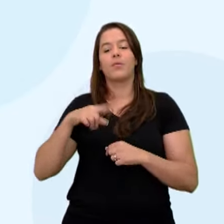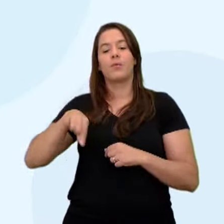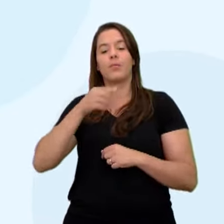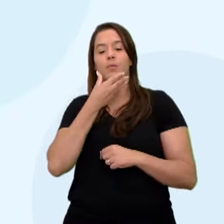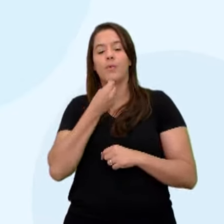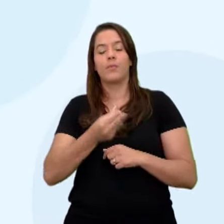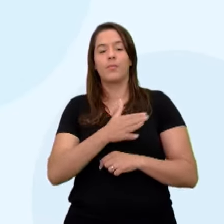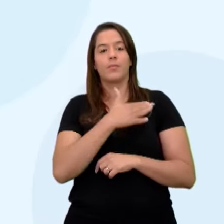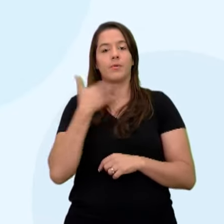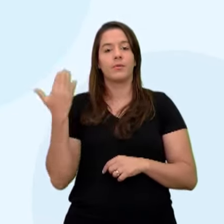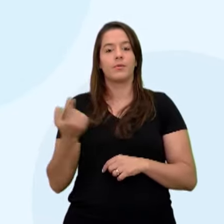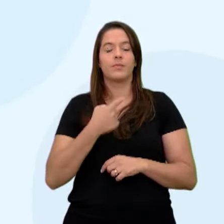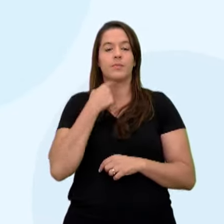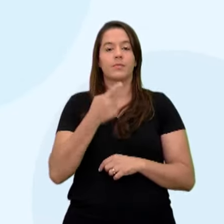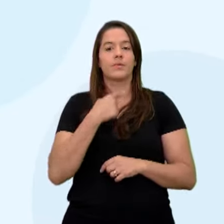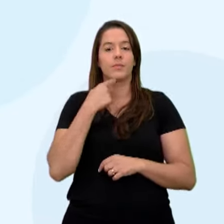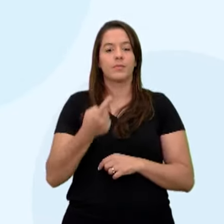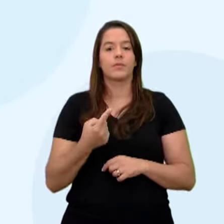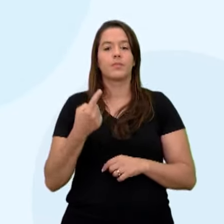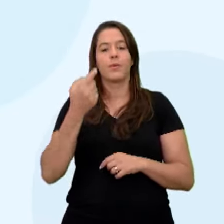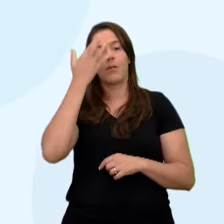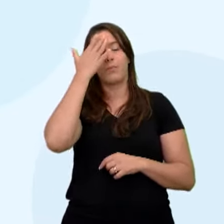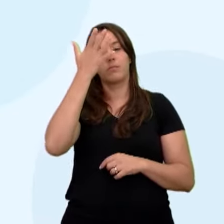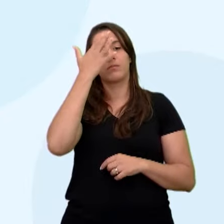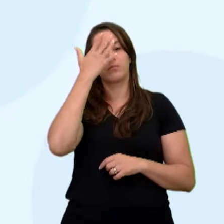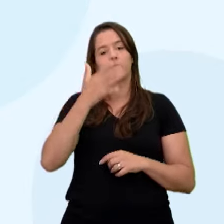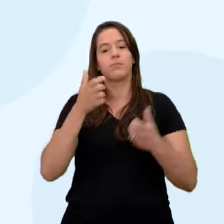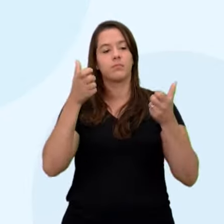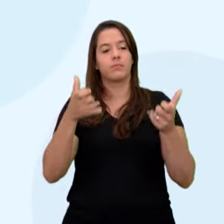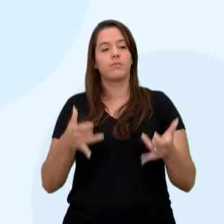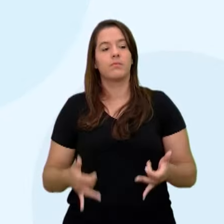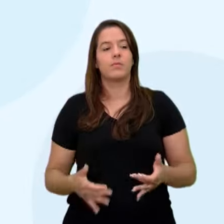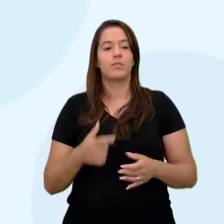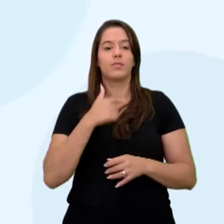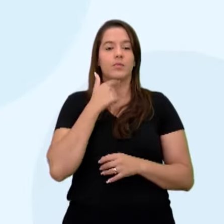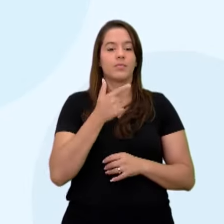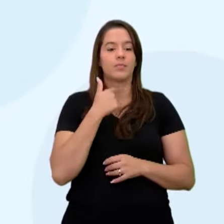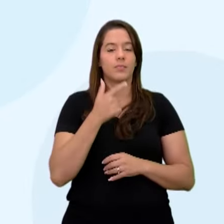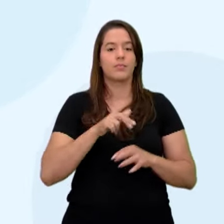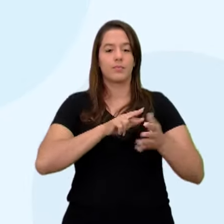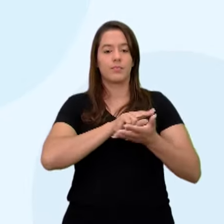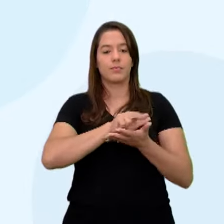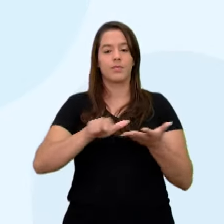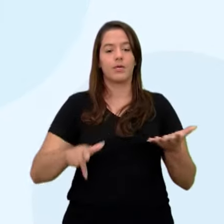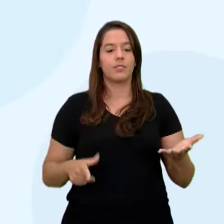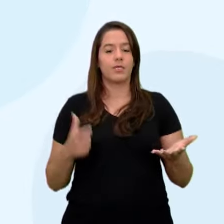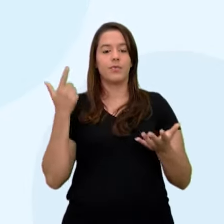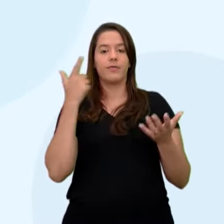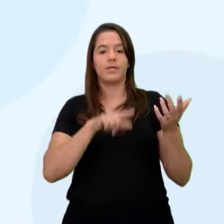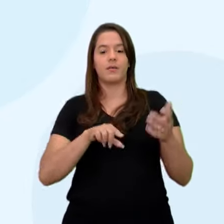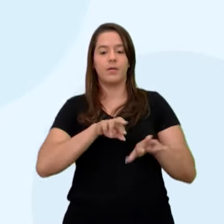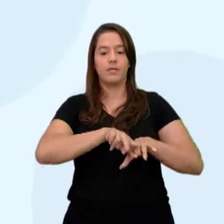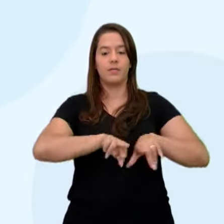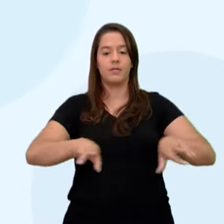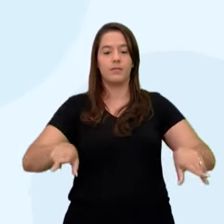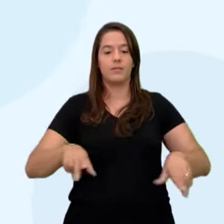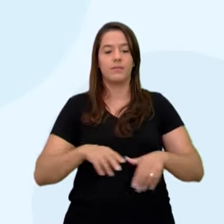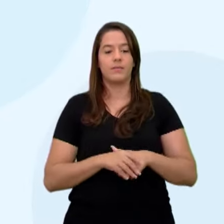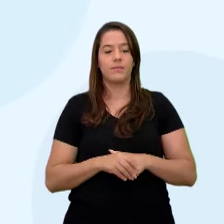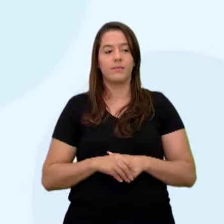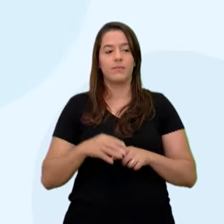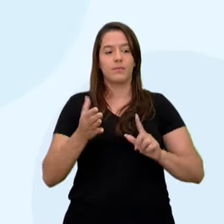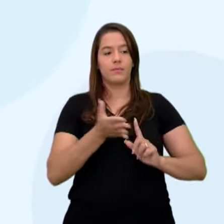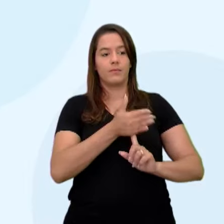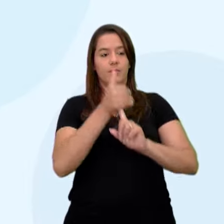sem conseguir comprovar a sua teoria. Isso somente foi possível com a criação de novas